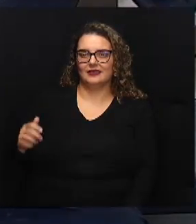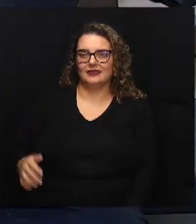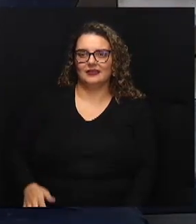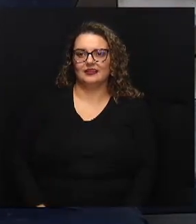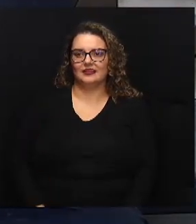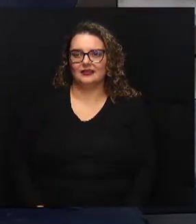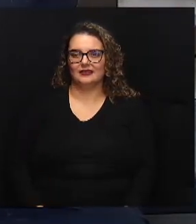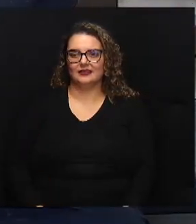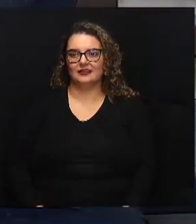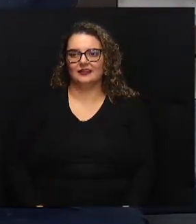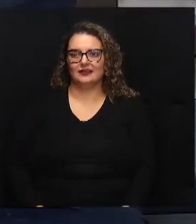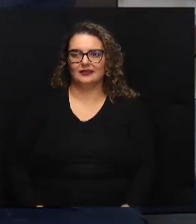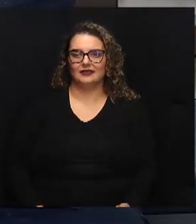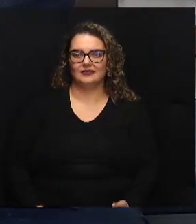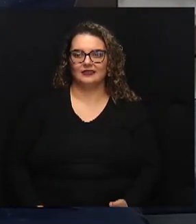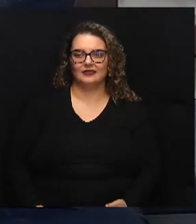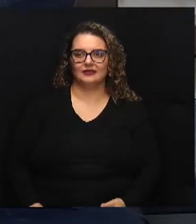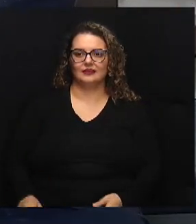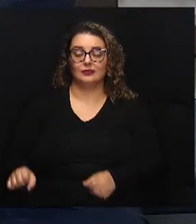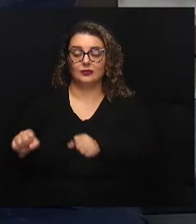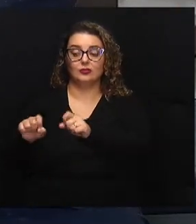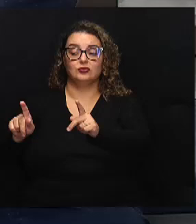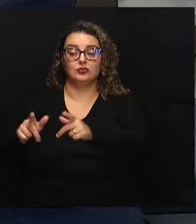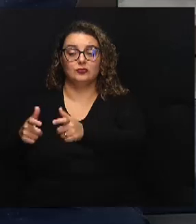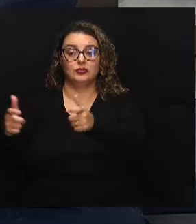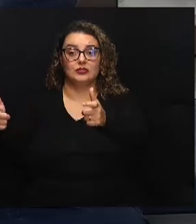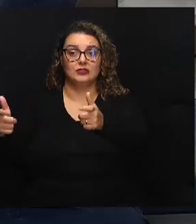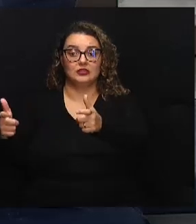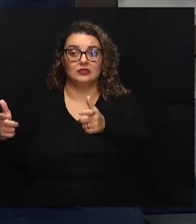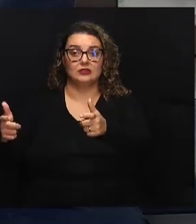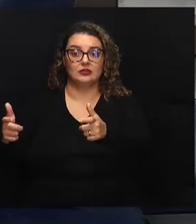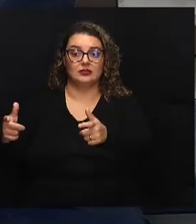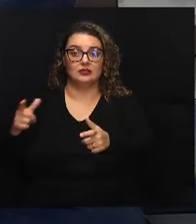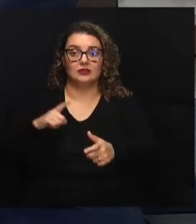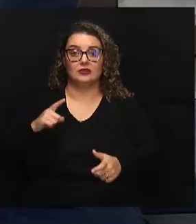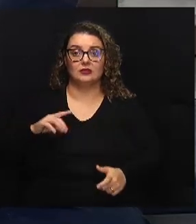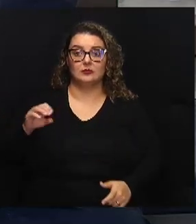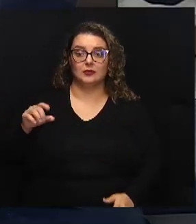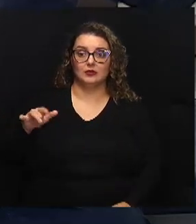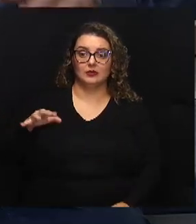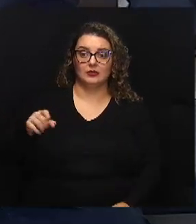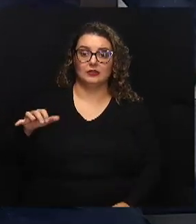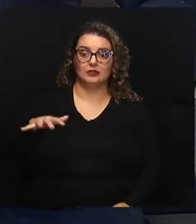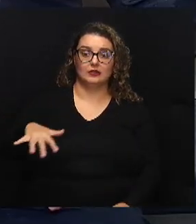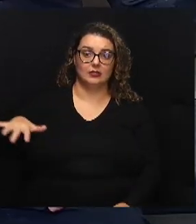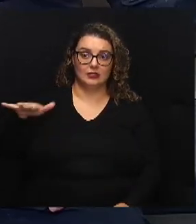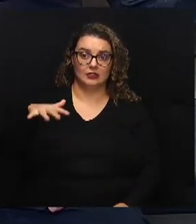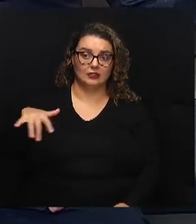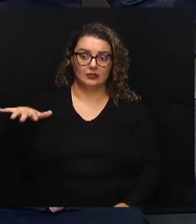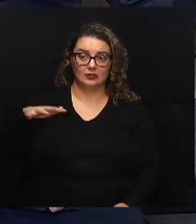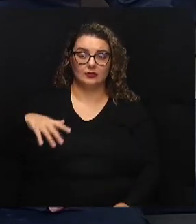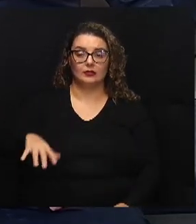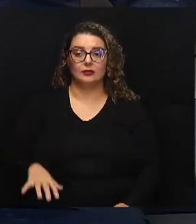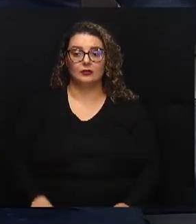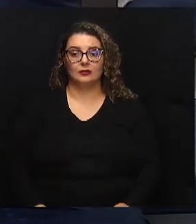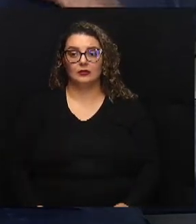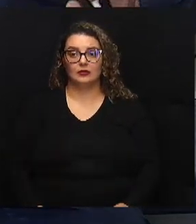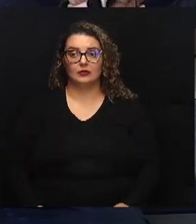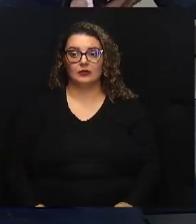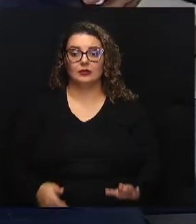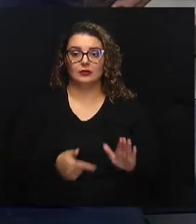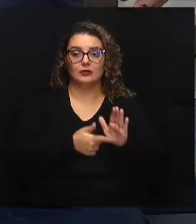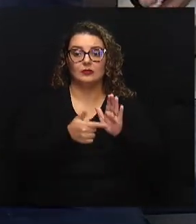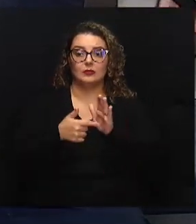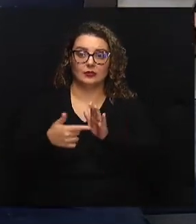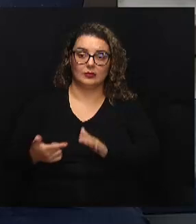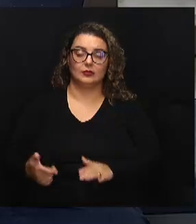do lado da Danúbio, um grande shopping center, e eu tenho uma coleção lá, que roda por lá, e numa dessas exposições eles